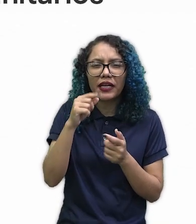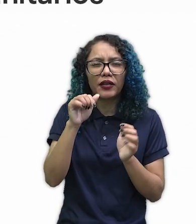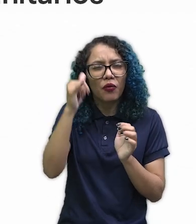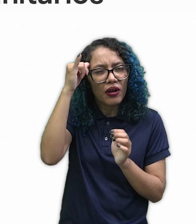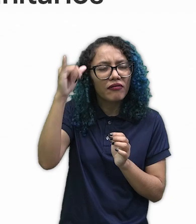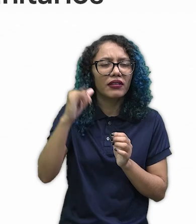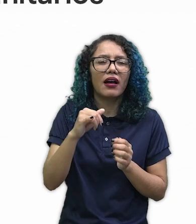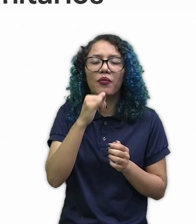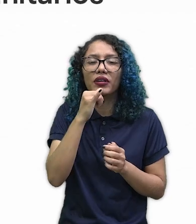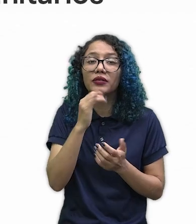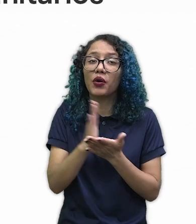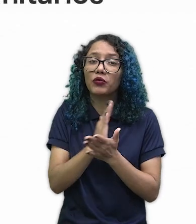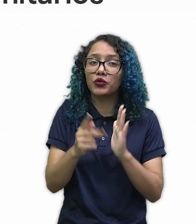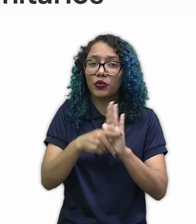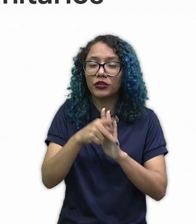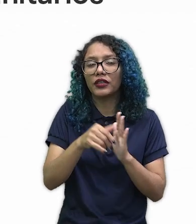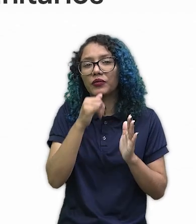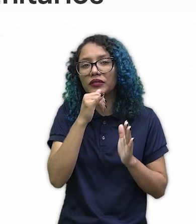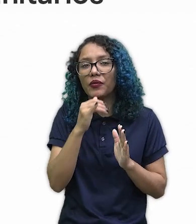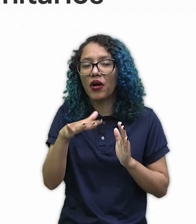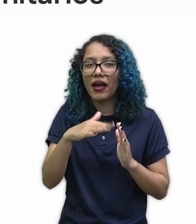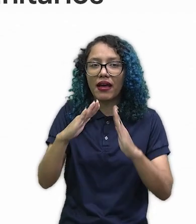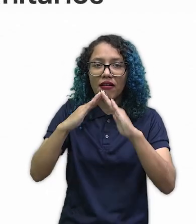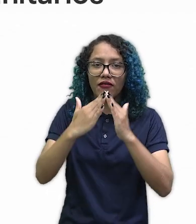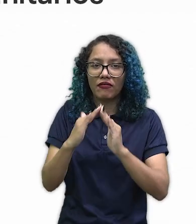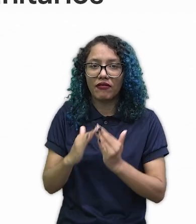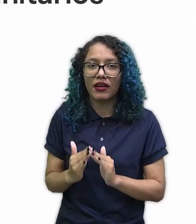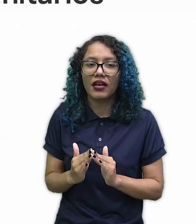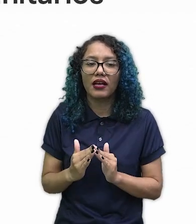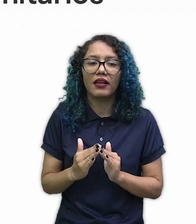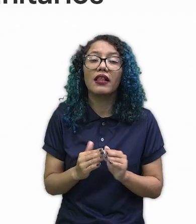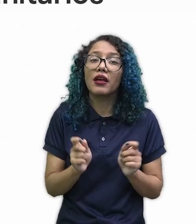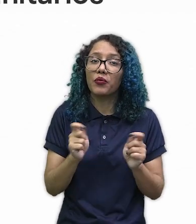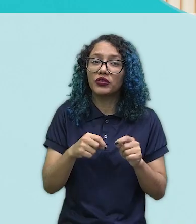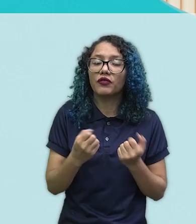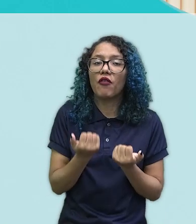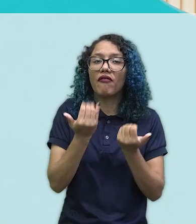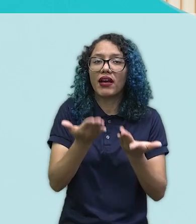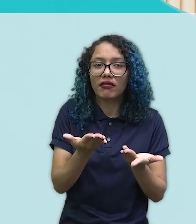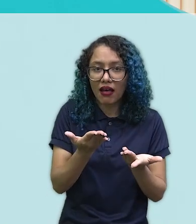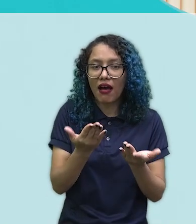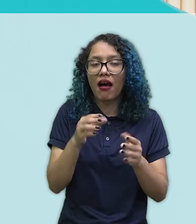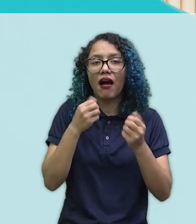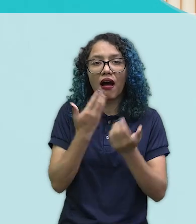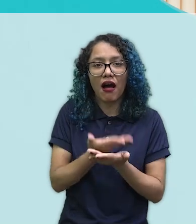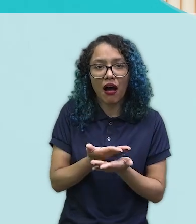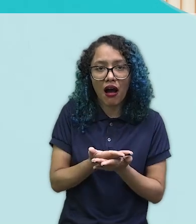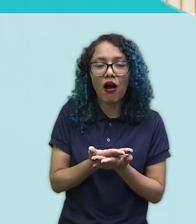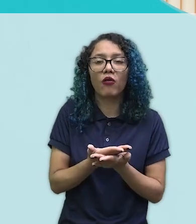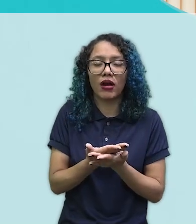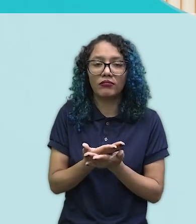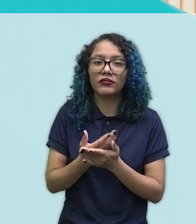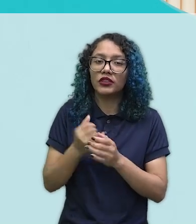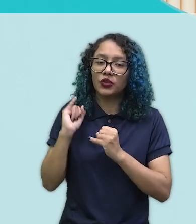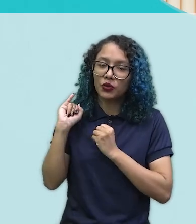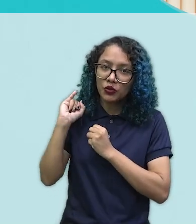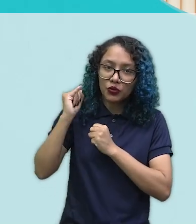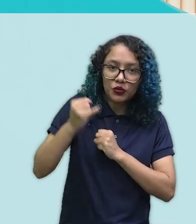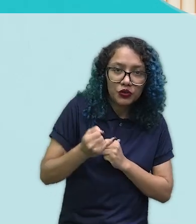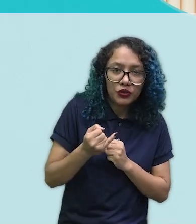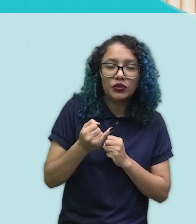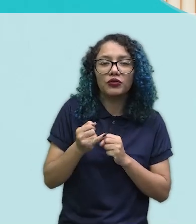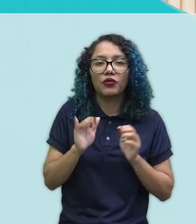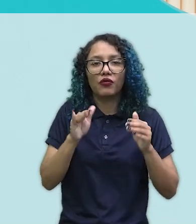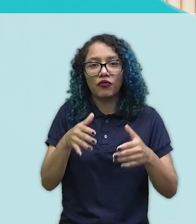comunidades, nas favelas, em vários lugares, que levam, por exemplo, o jiu-jitsu, né, para crianças e jovens